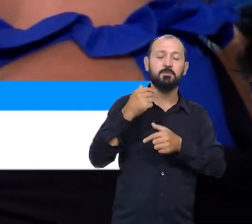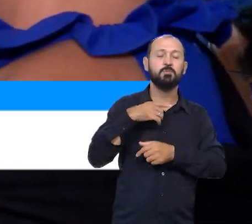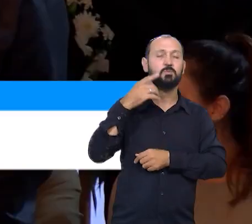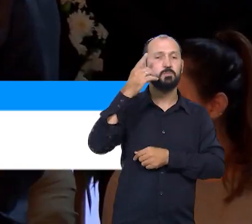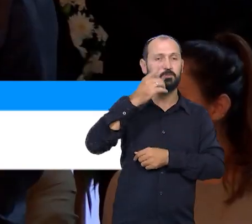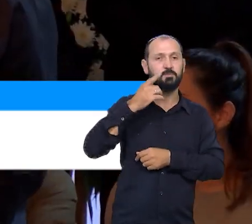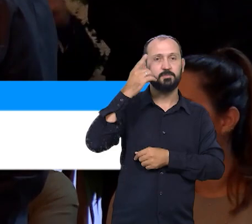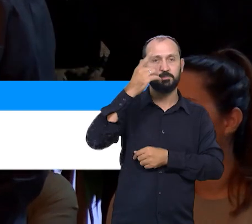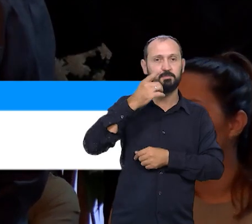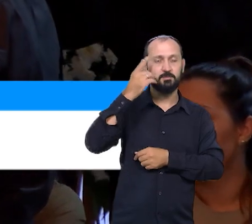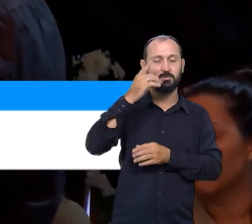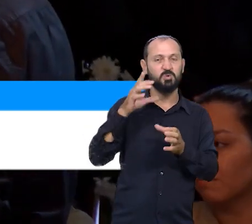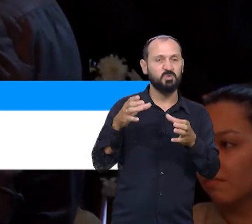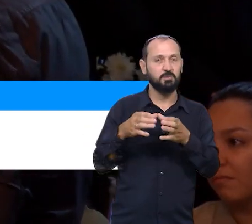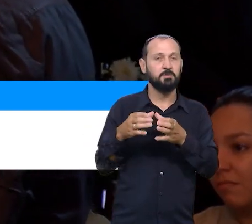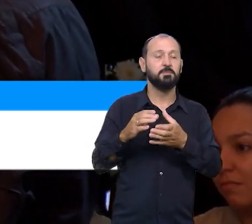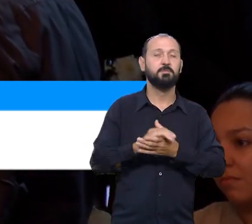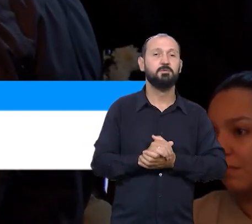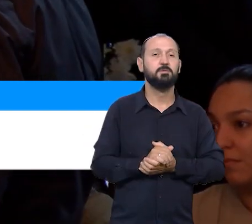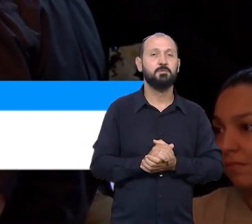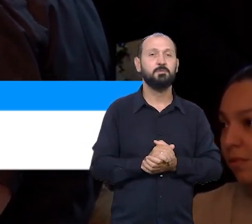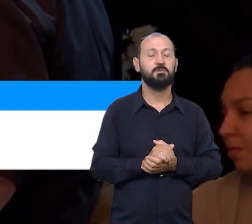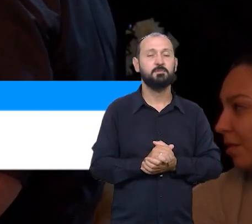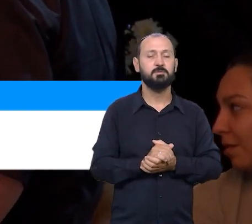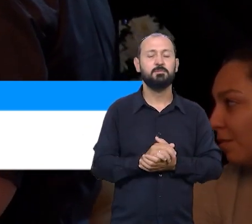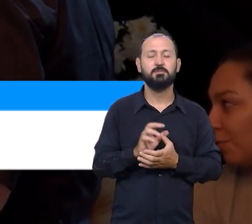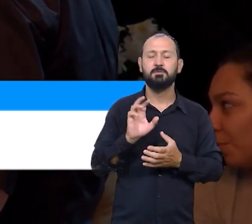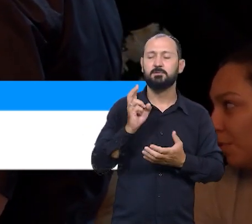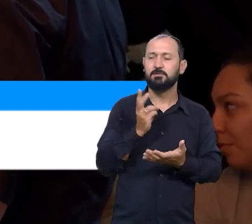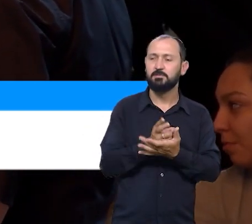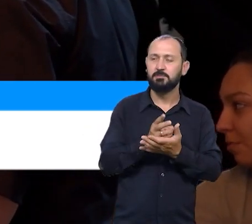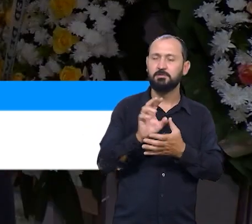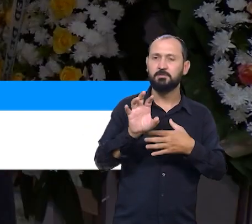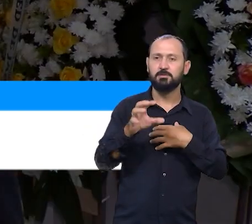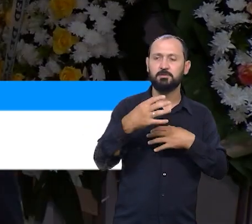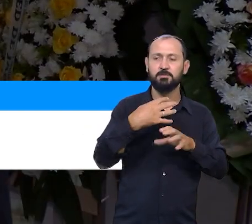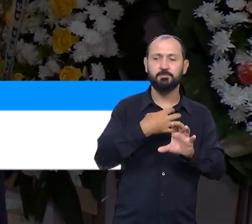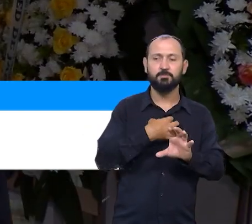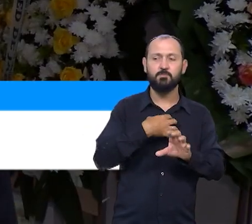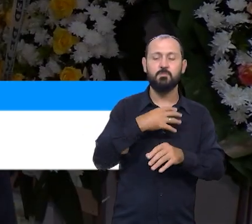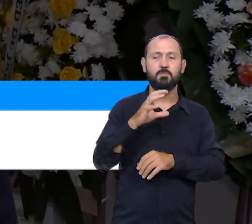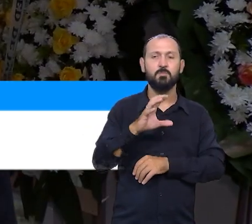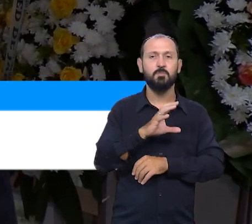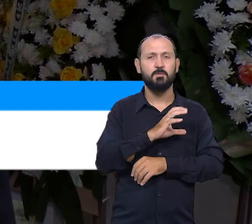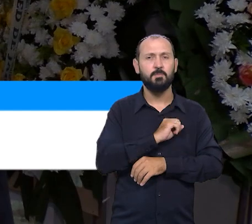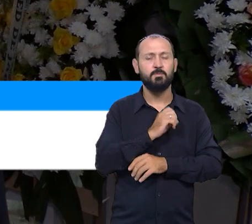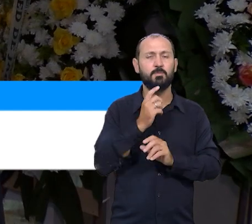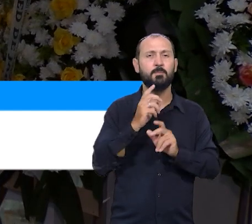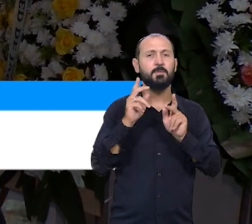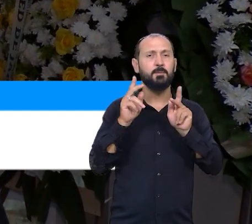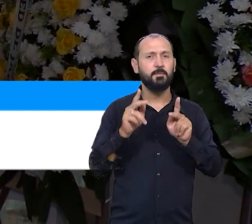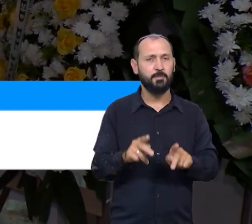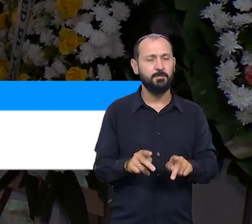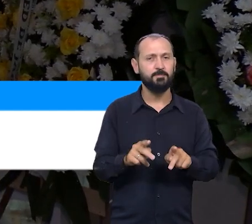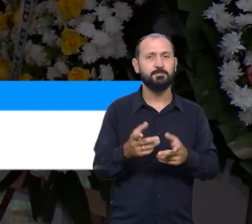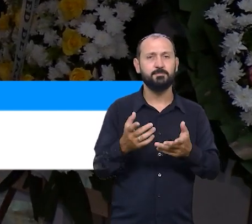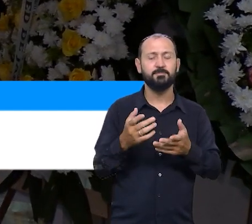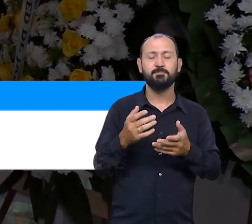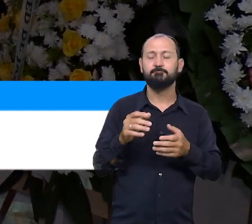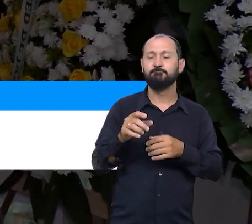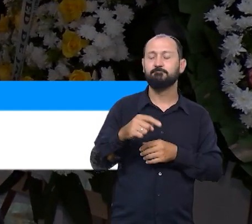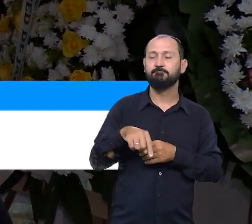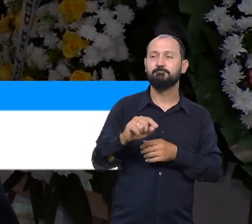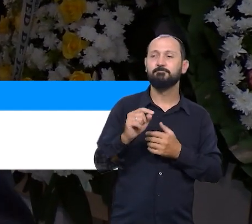ressaltar a atuação do deputado em defesa das minorias. Sensibilidade, a paixão que ele tinha pela